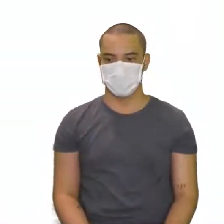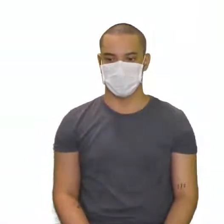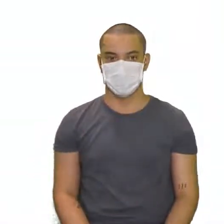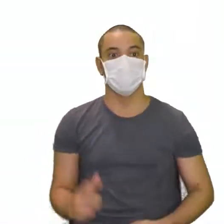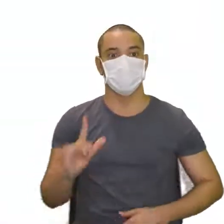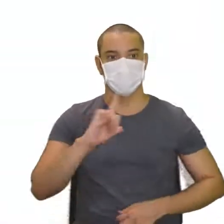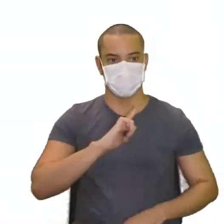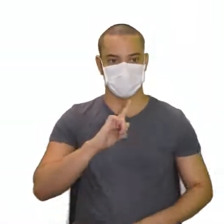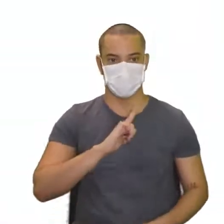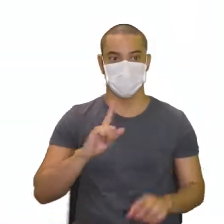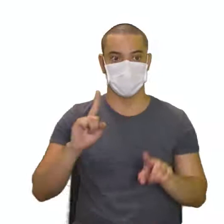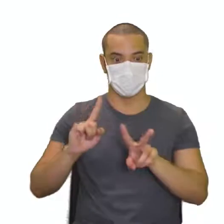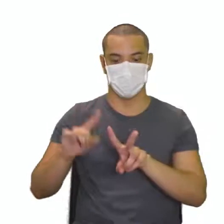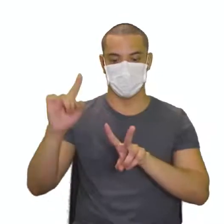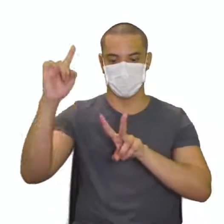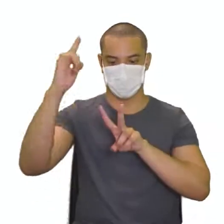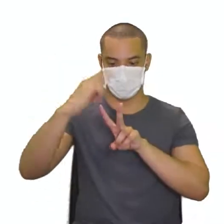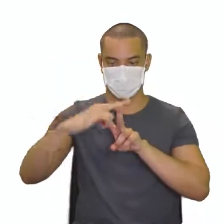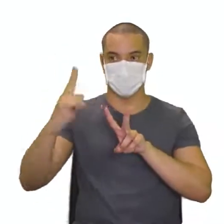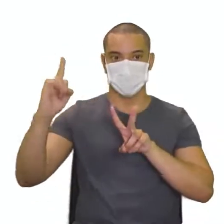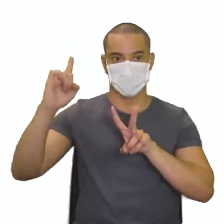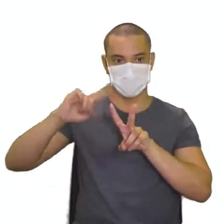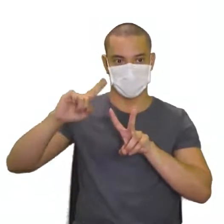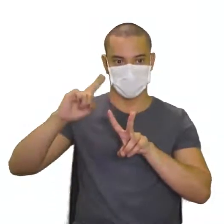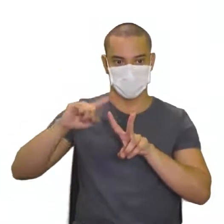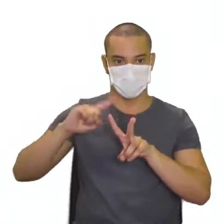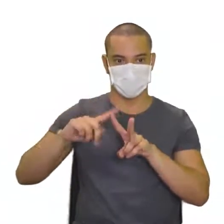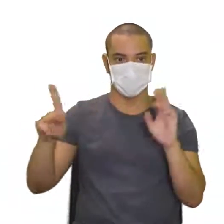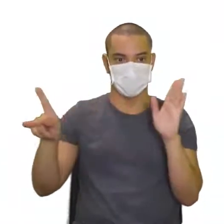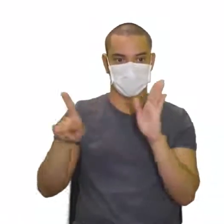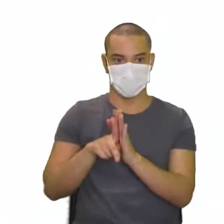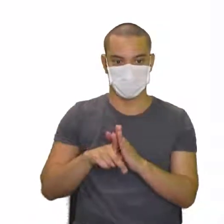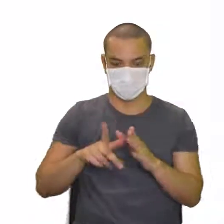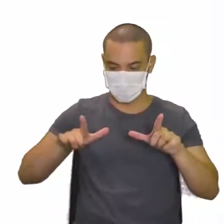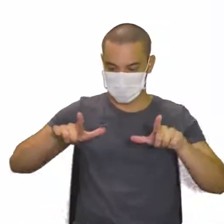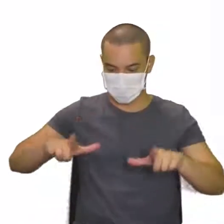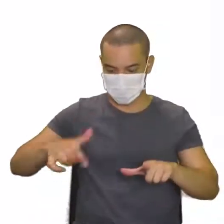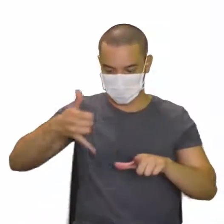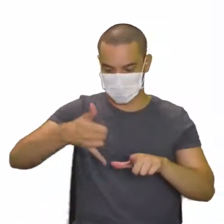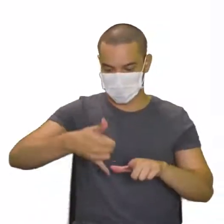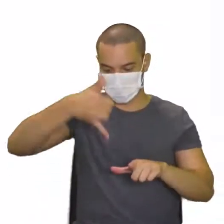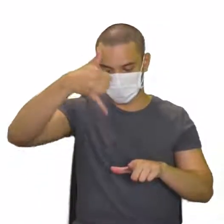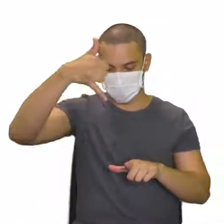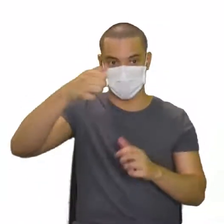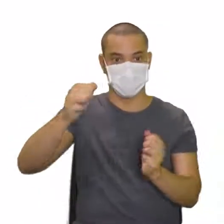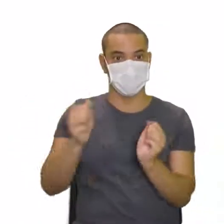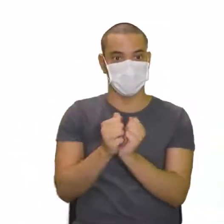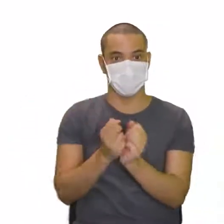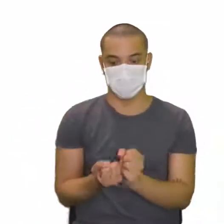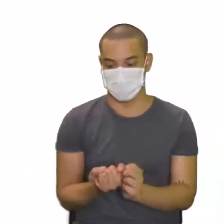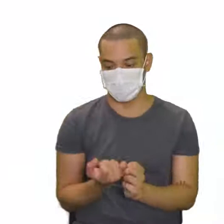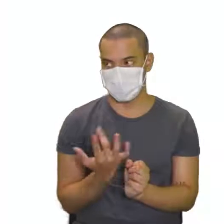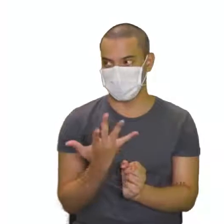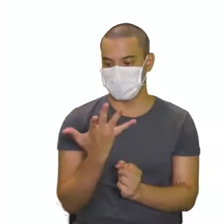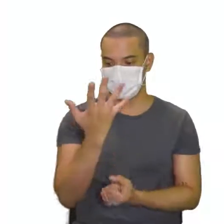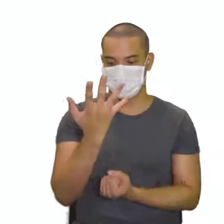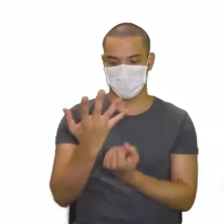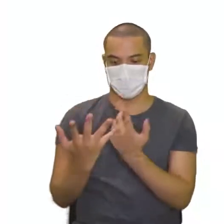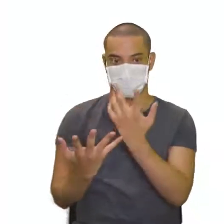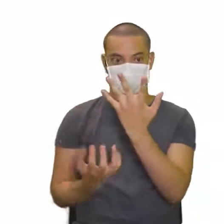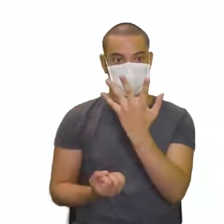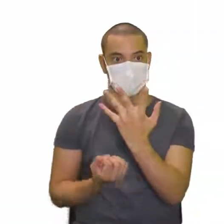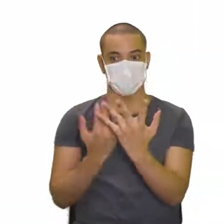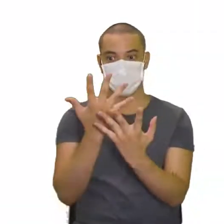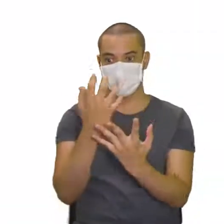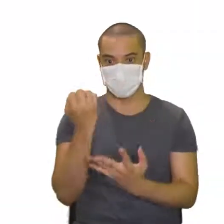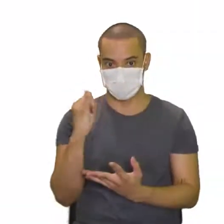temos dois casos. O fio perpendicular ao plano do papel com a corrente saindo desse plano. Então, quando a